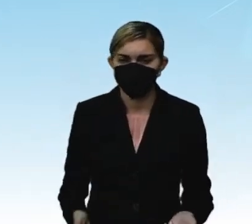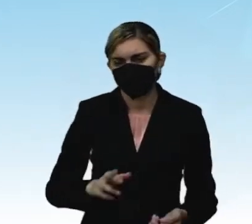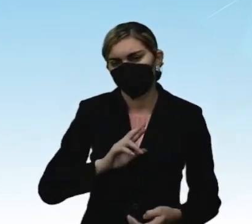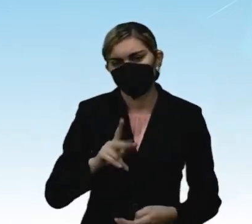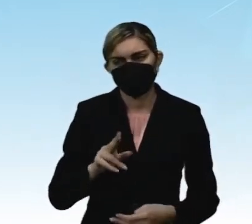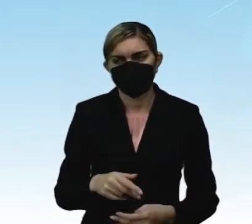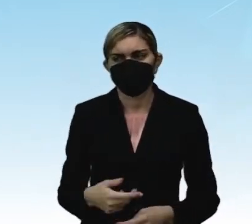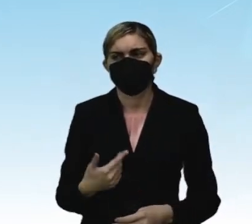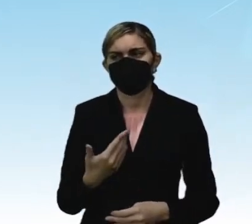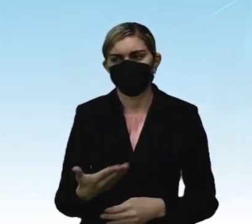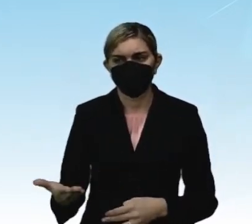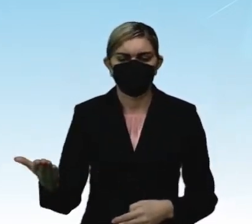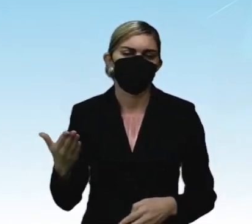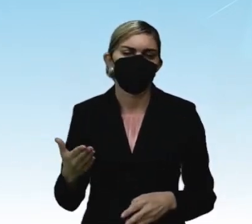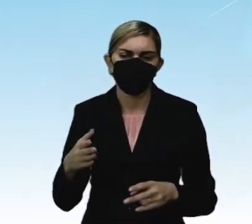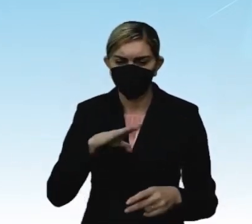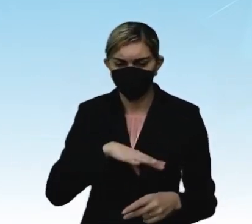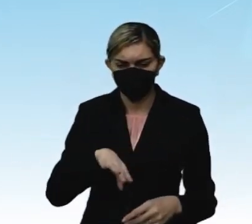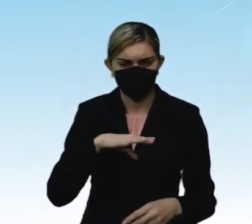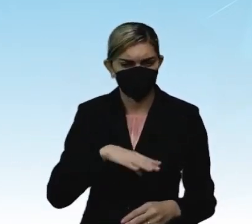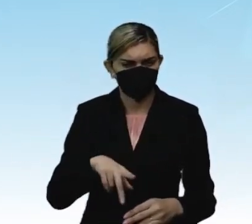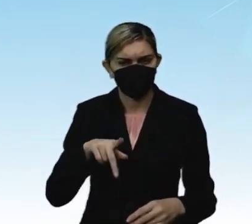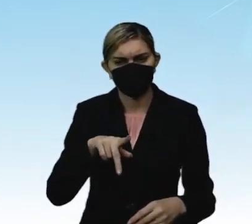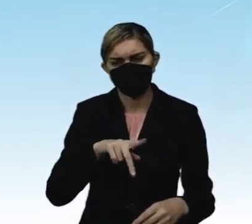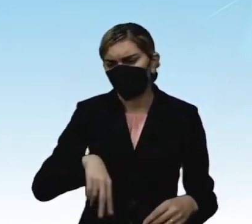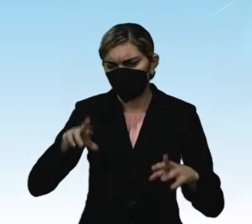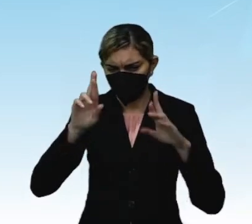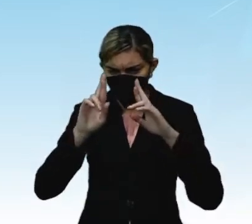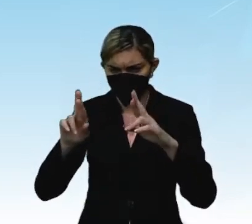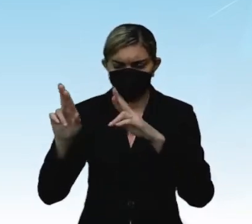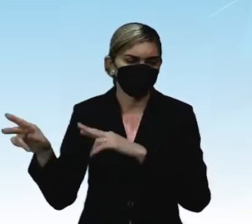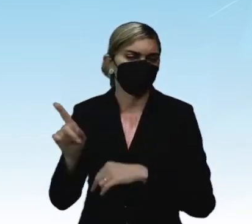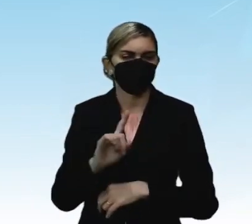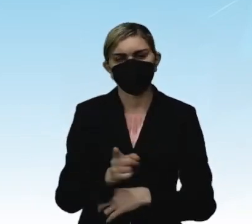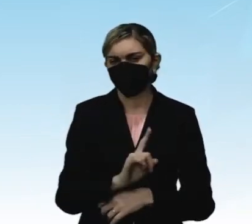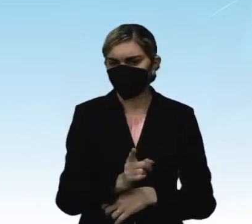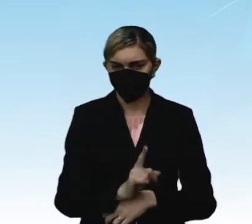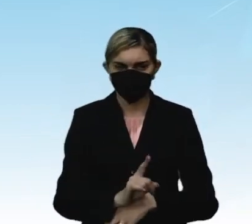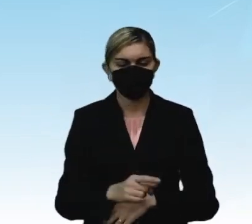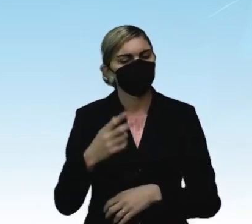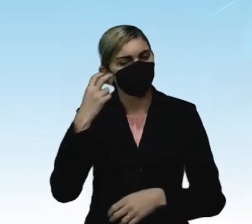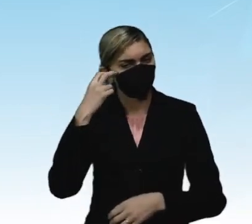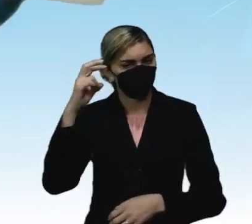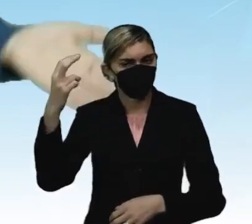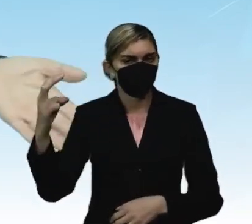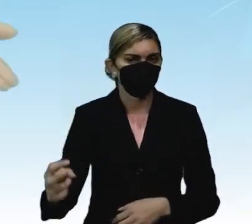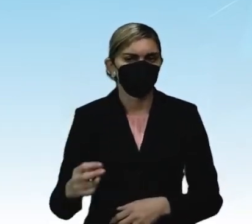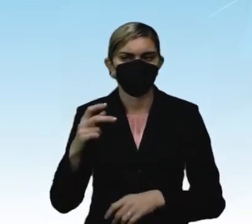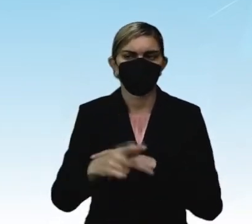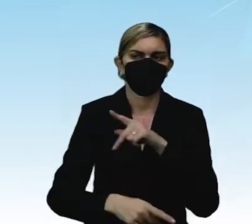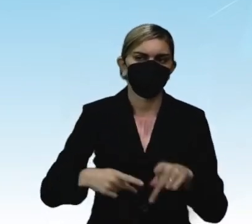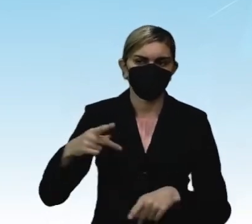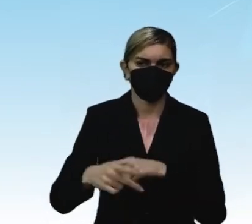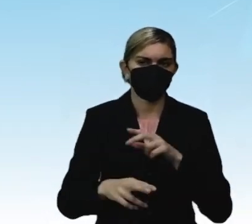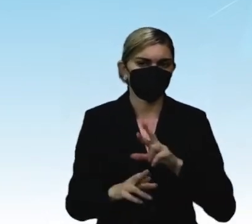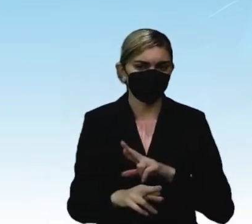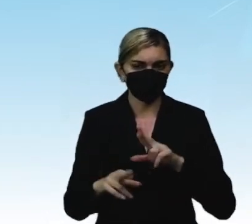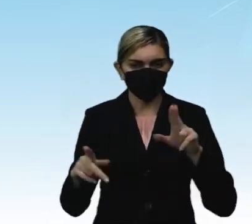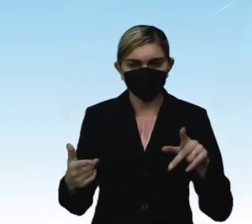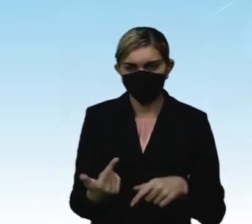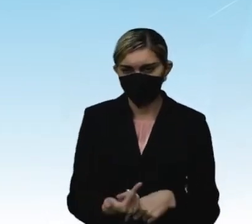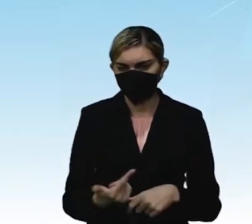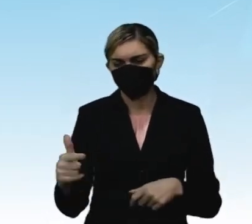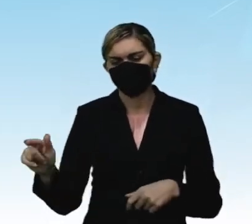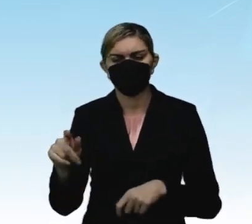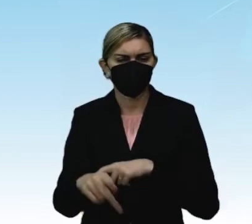Não. Os portugueses, infelizmente, não respeitaram que a cultura de um povo, diferente do outro povo, e a